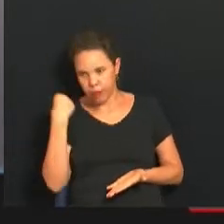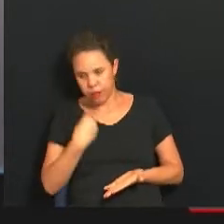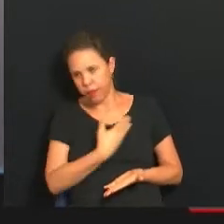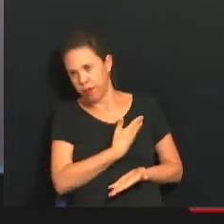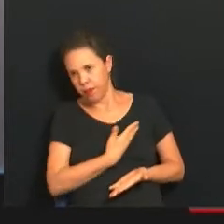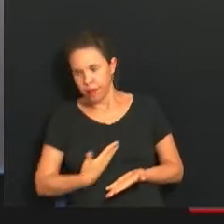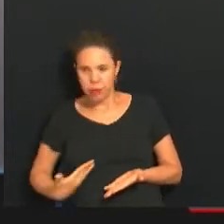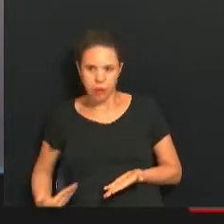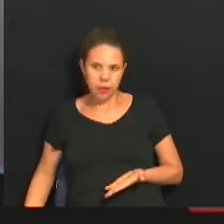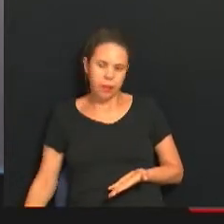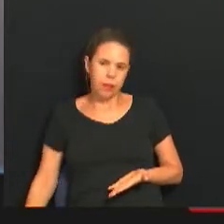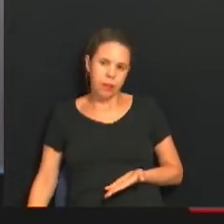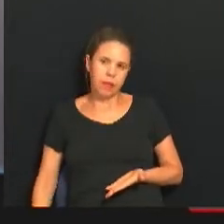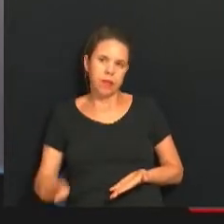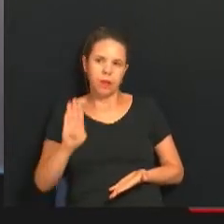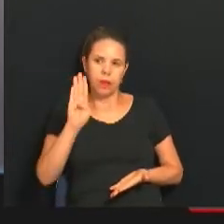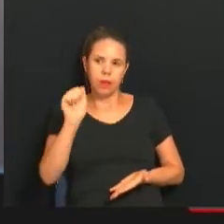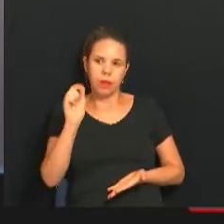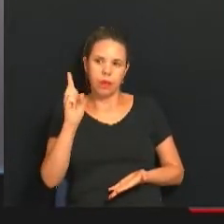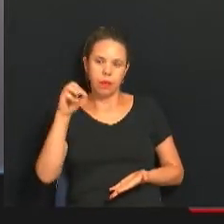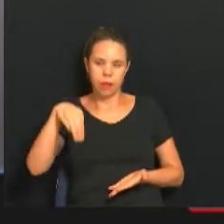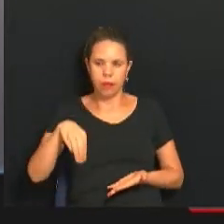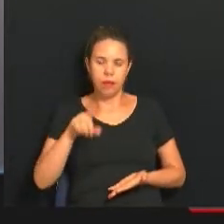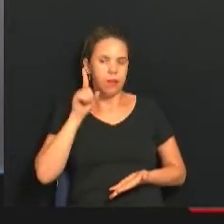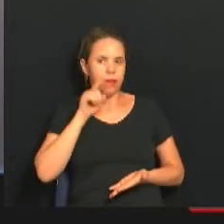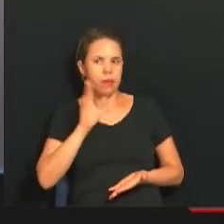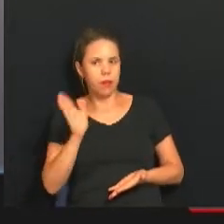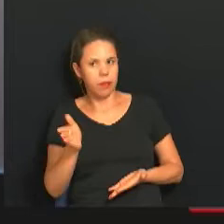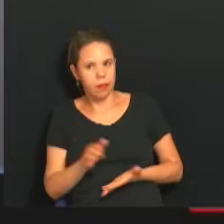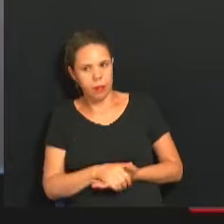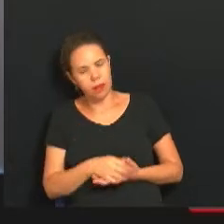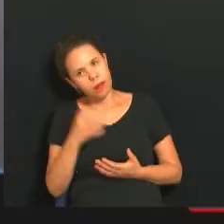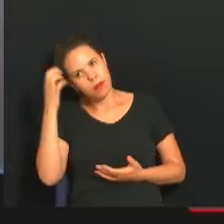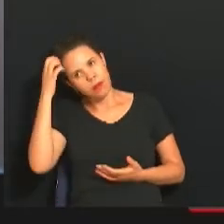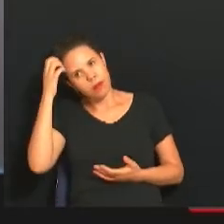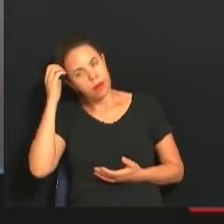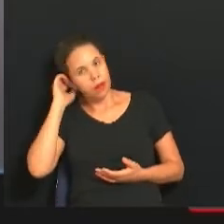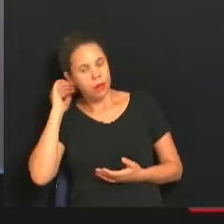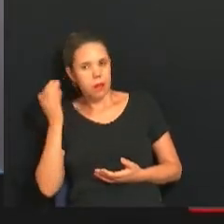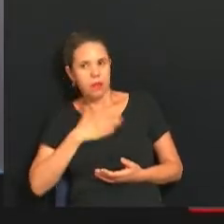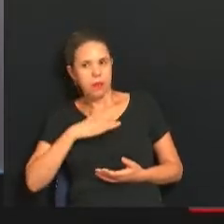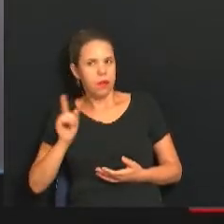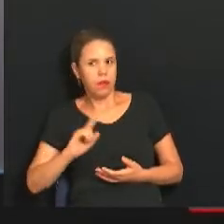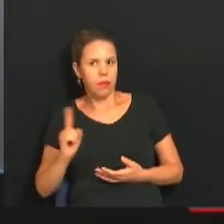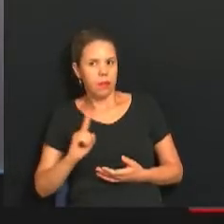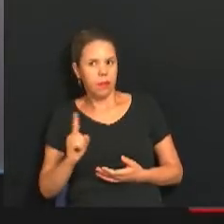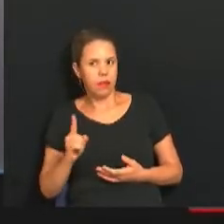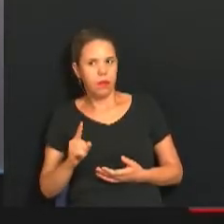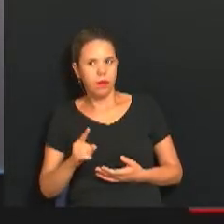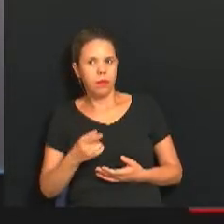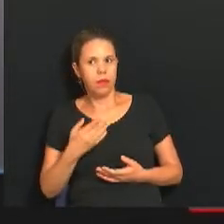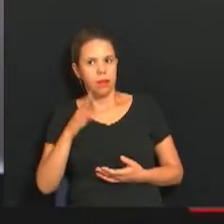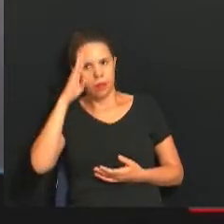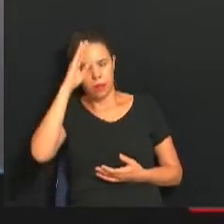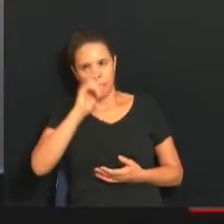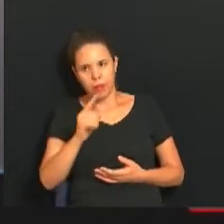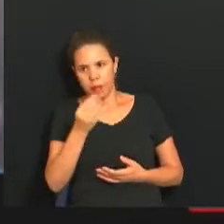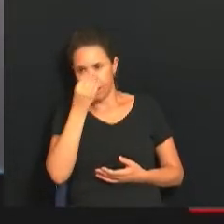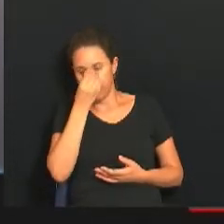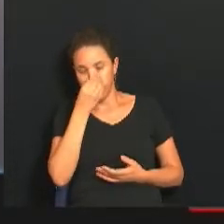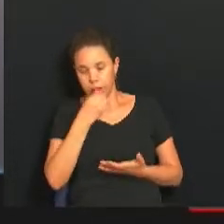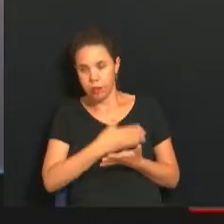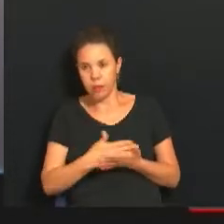governo Joe Biden já é um governo que não gosta tanto assim do governo Jair Bolsonaro. No